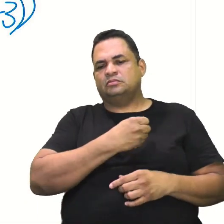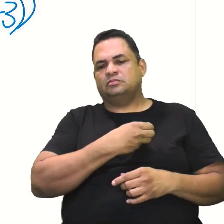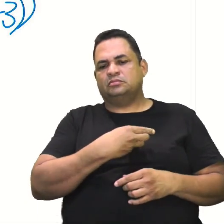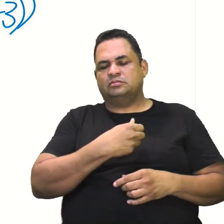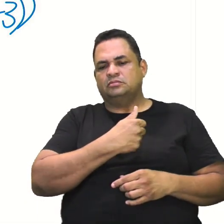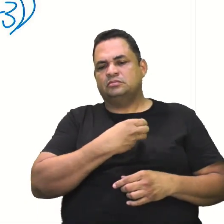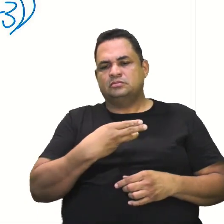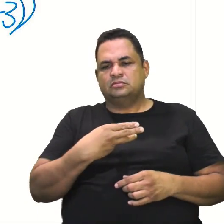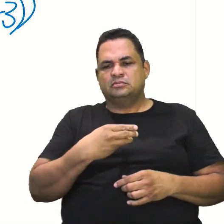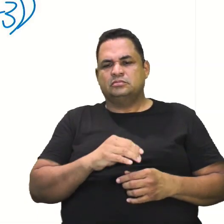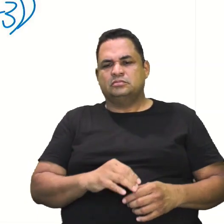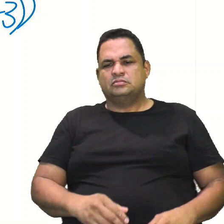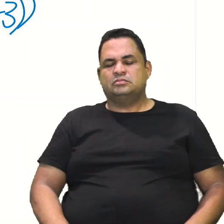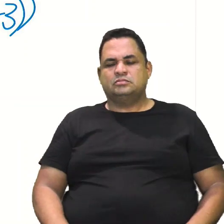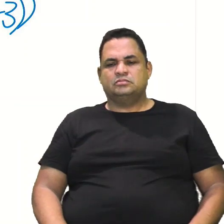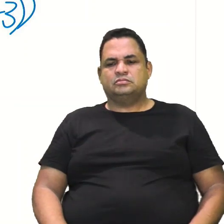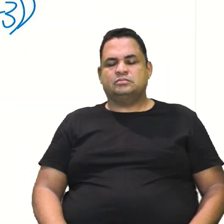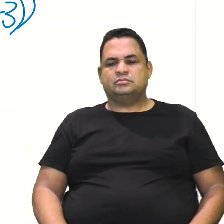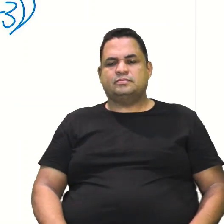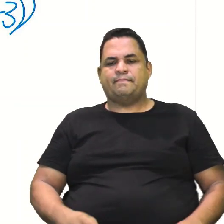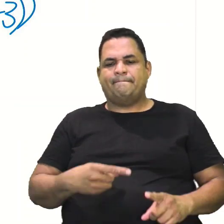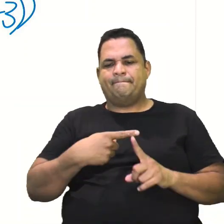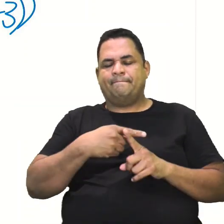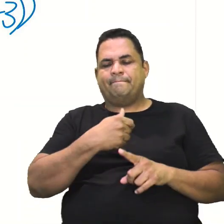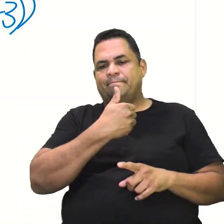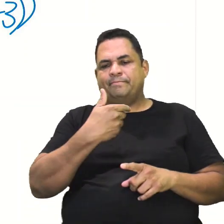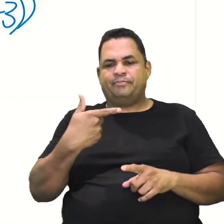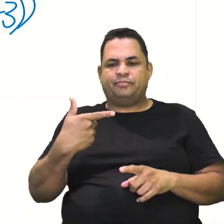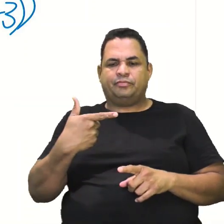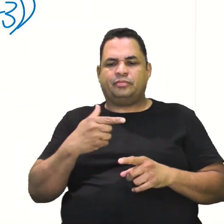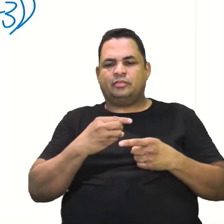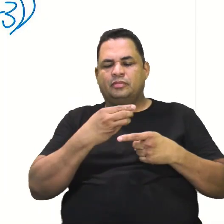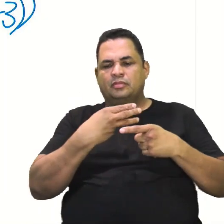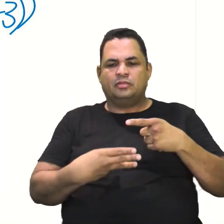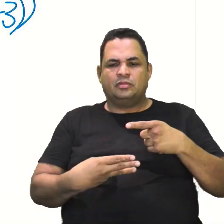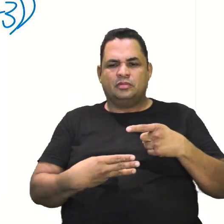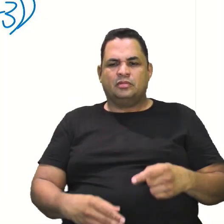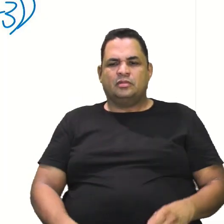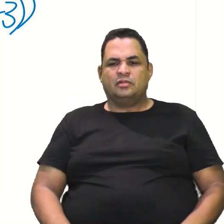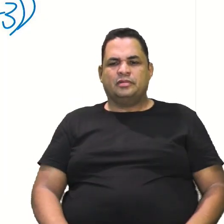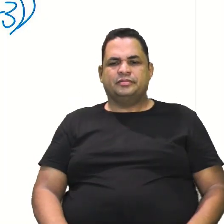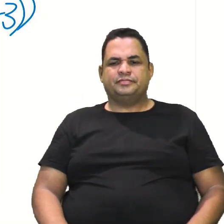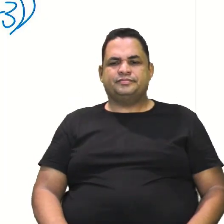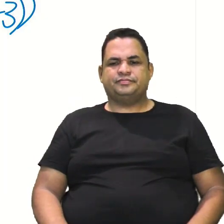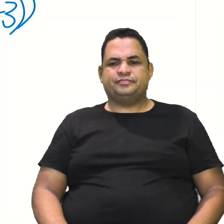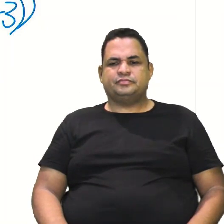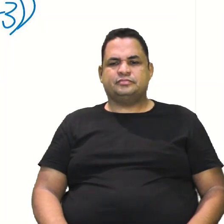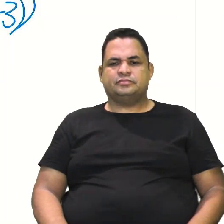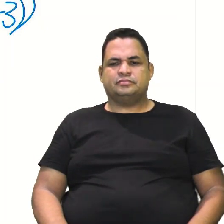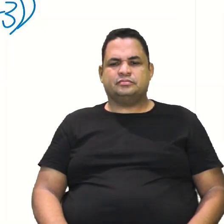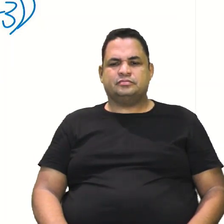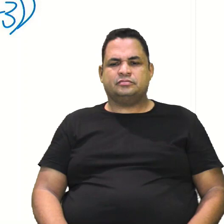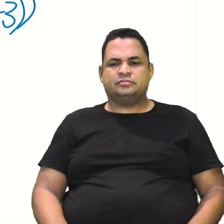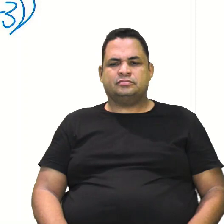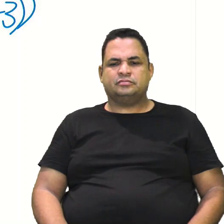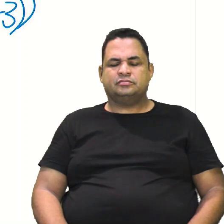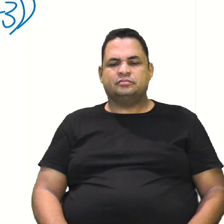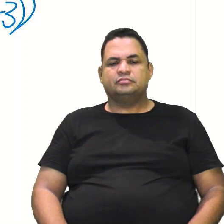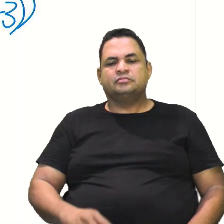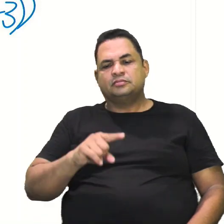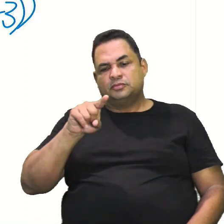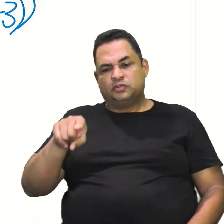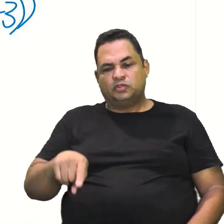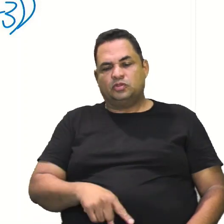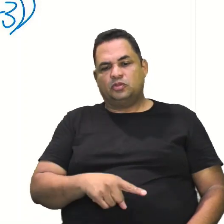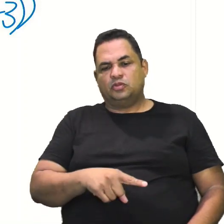Mais 12. Mais 12, desculpa. Mais 12, tudo isso sobre 3. Beleza. Aí o 3 passa por... Esse tá dividindo, vai